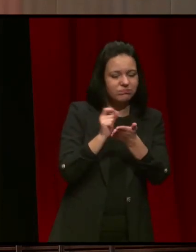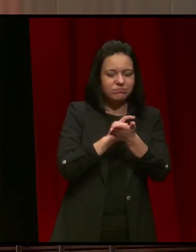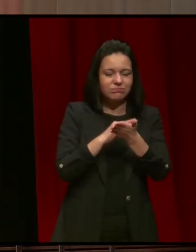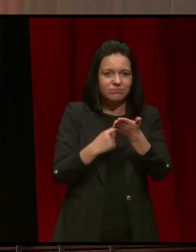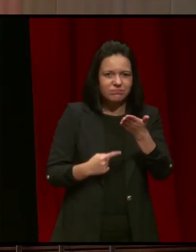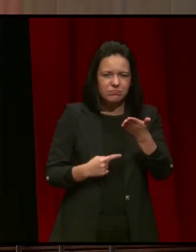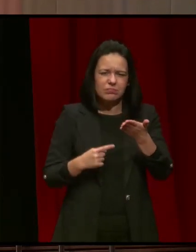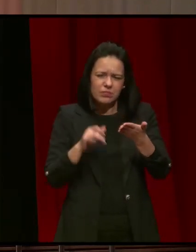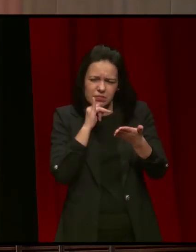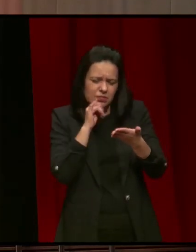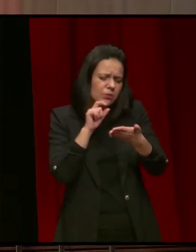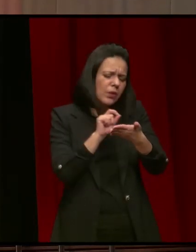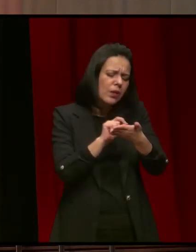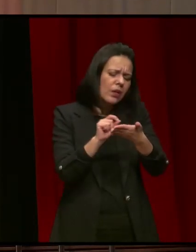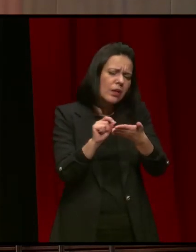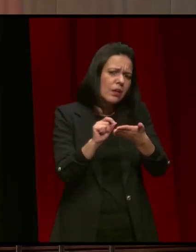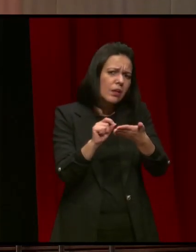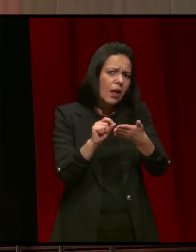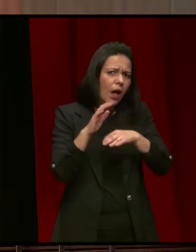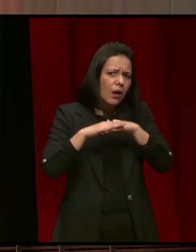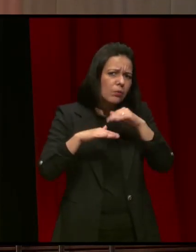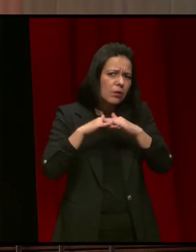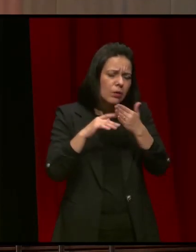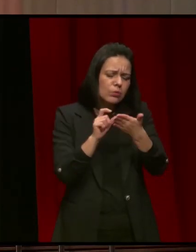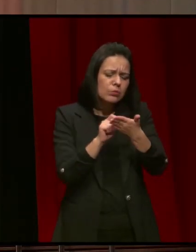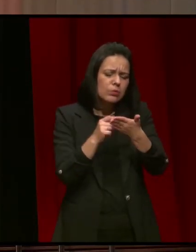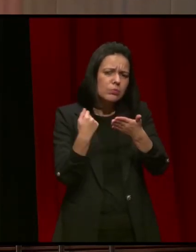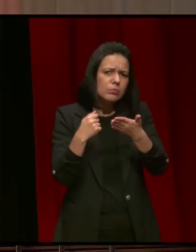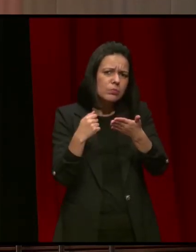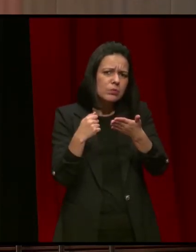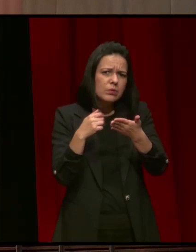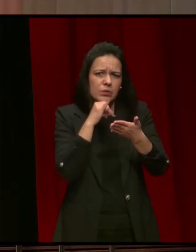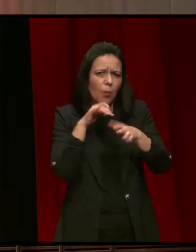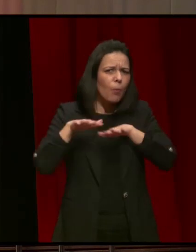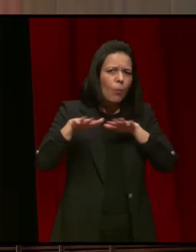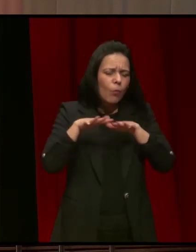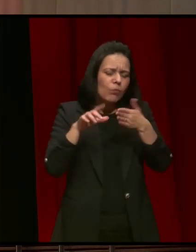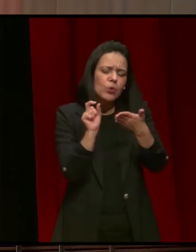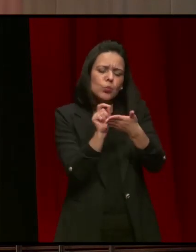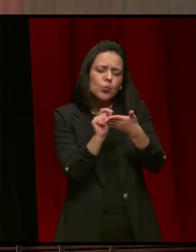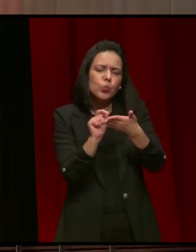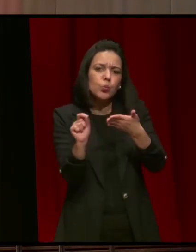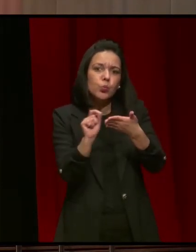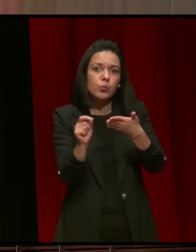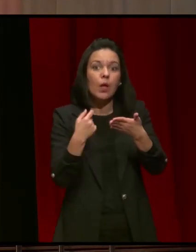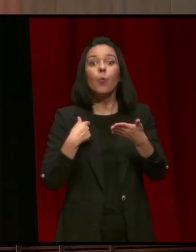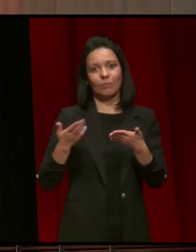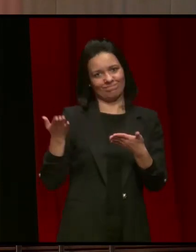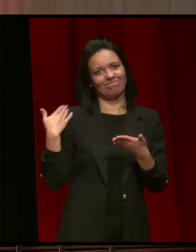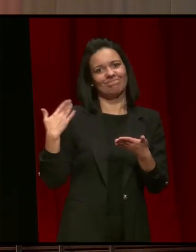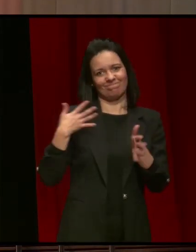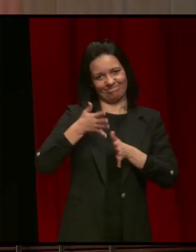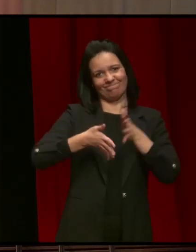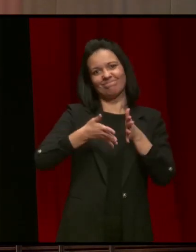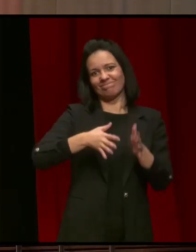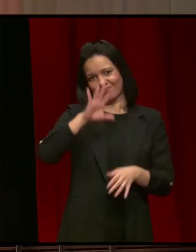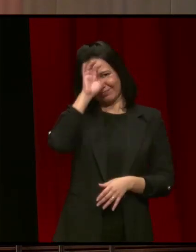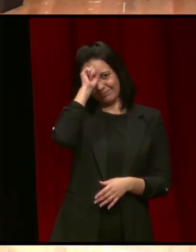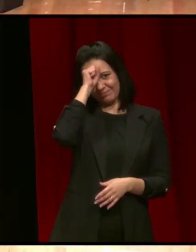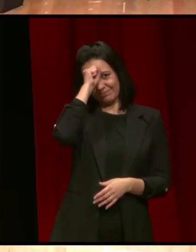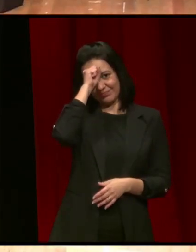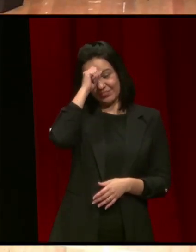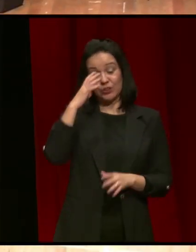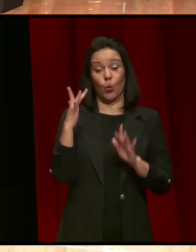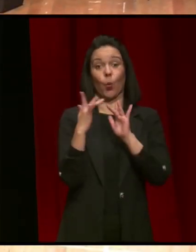fecha, letra S, chacoalha o punho. Escrevia para mim. Assim que eu aprendi a língua de sinais. Trabalhando